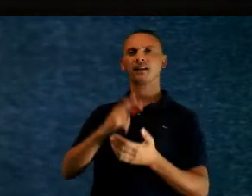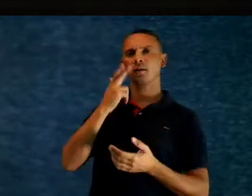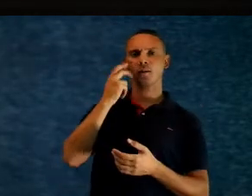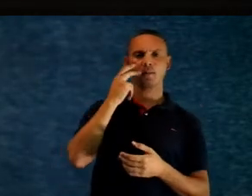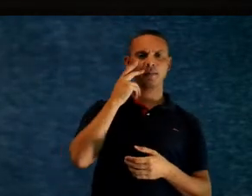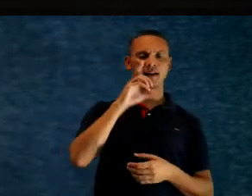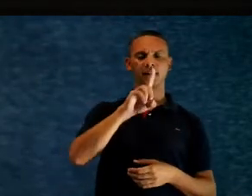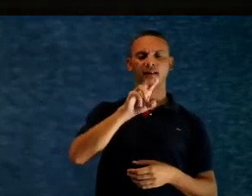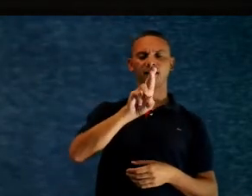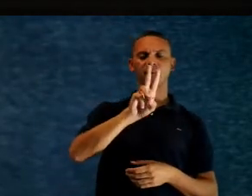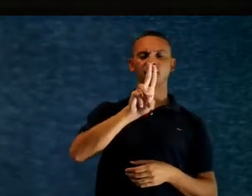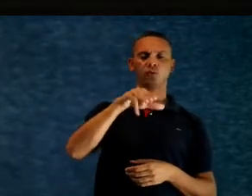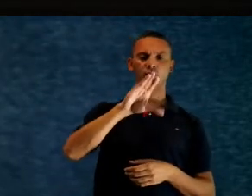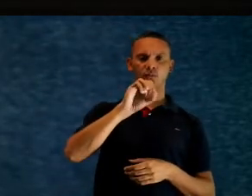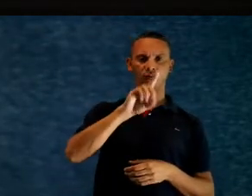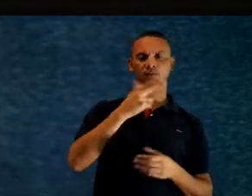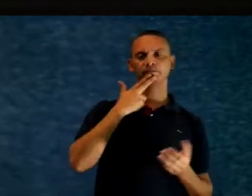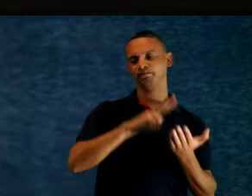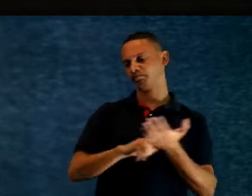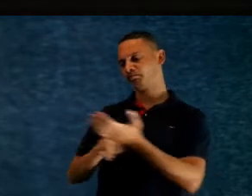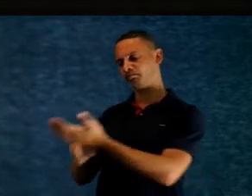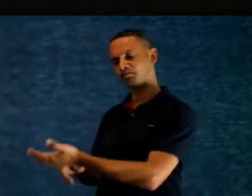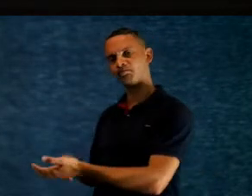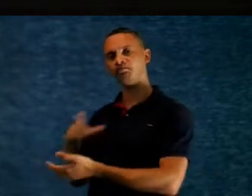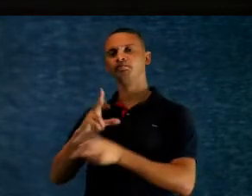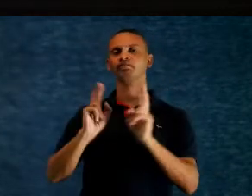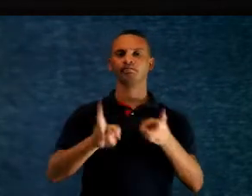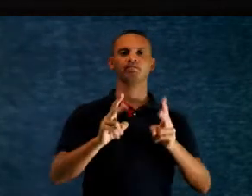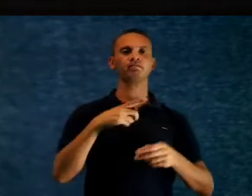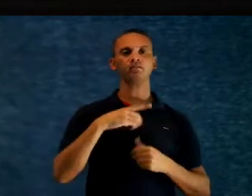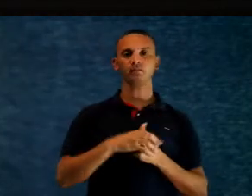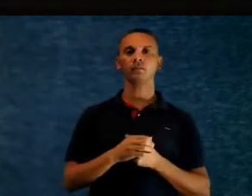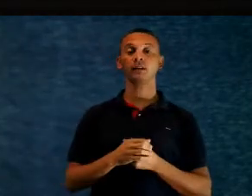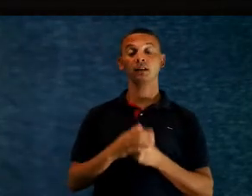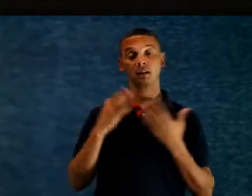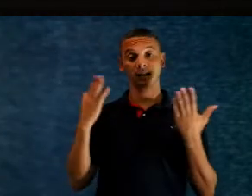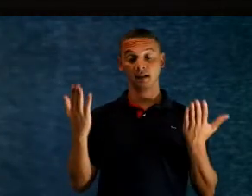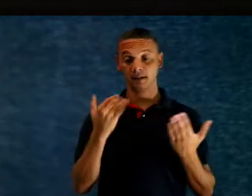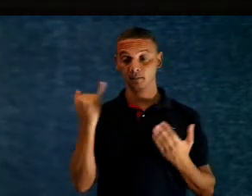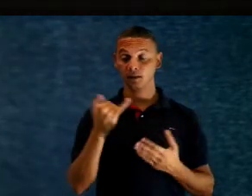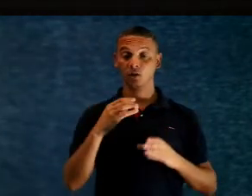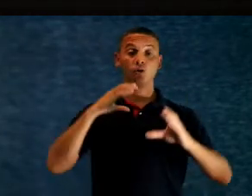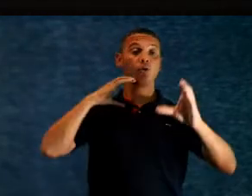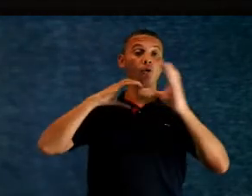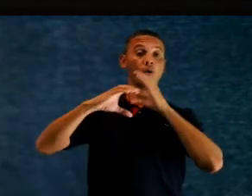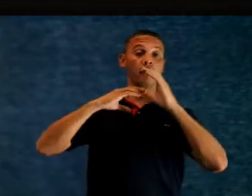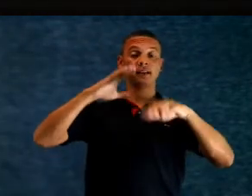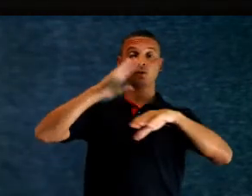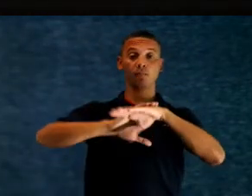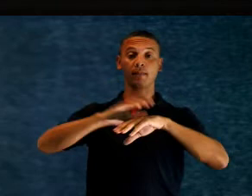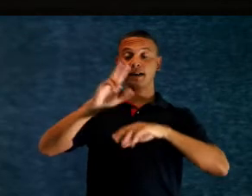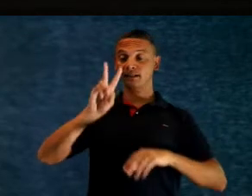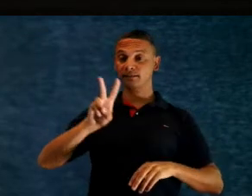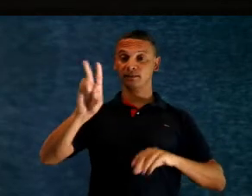diálogo entre Maria Julieta e Carlos Drummond de Andrade era a correspondência. Maria Julieta, ela vinha muito ao